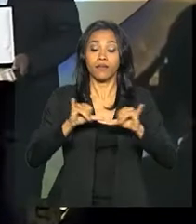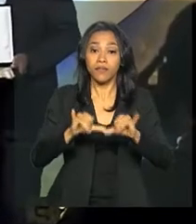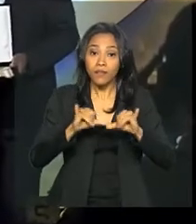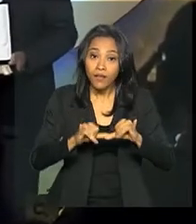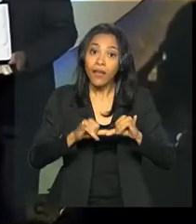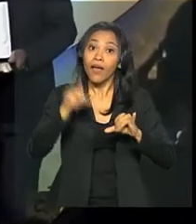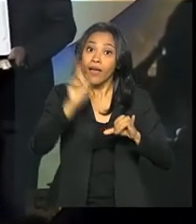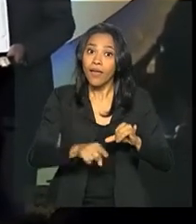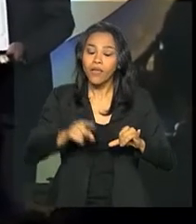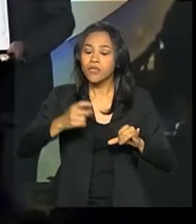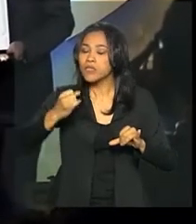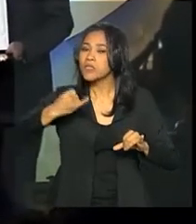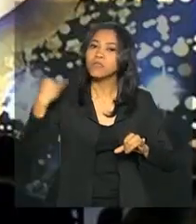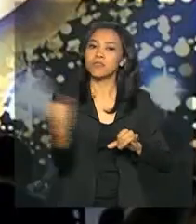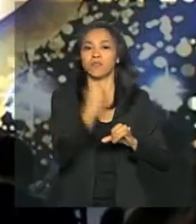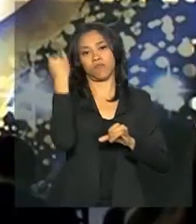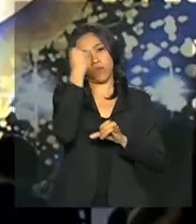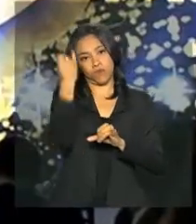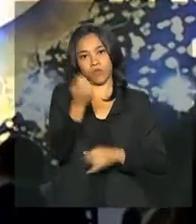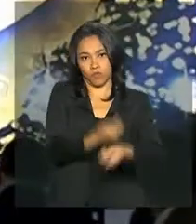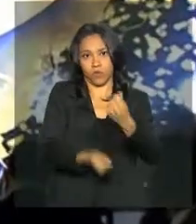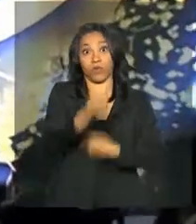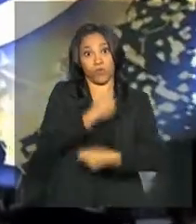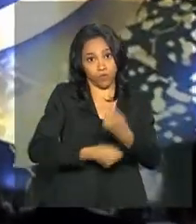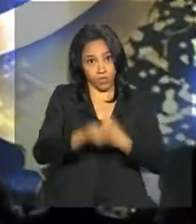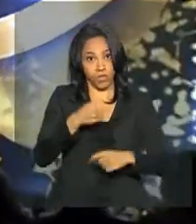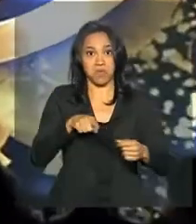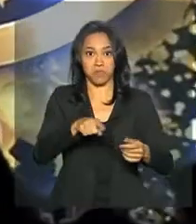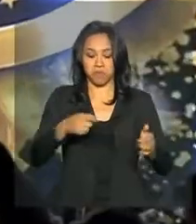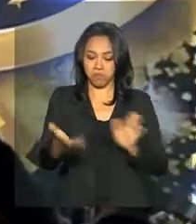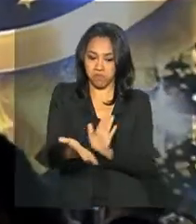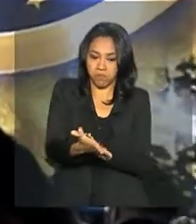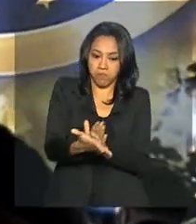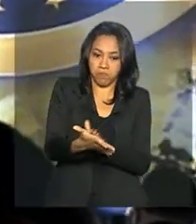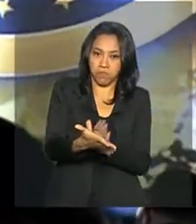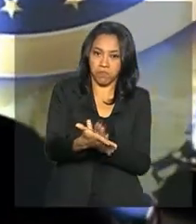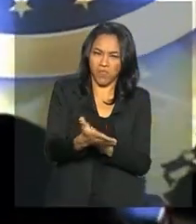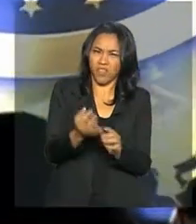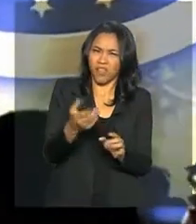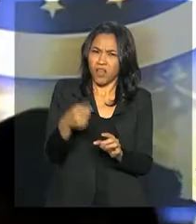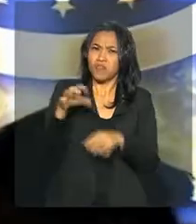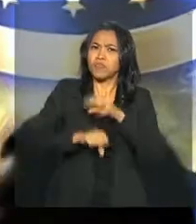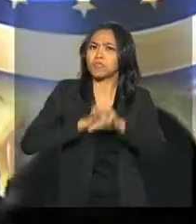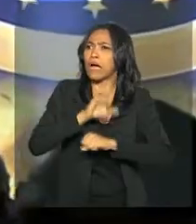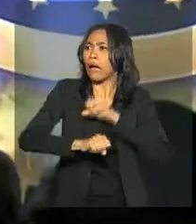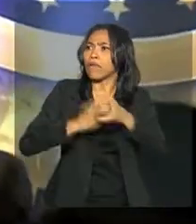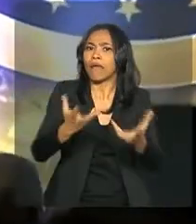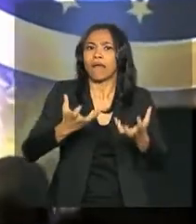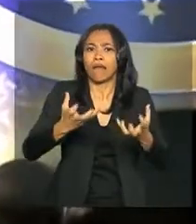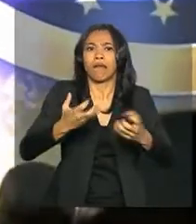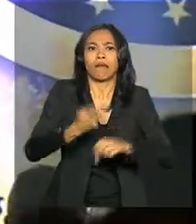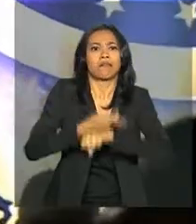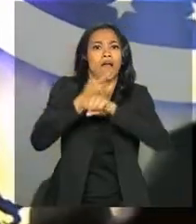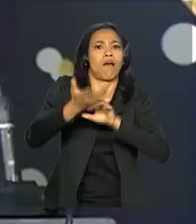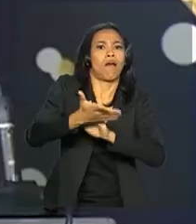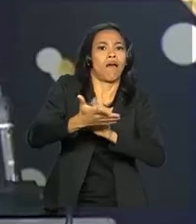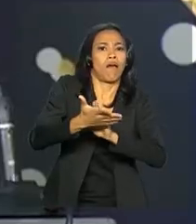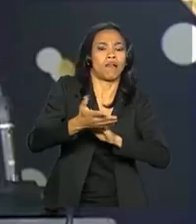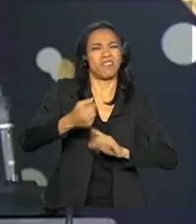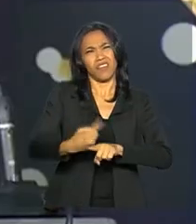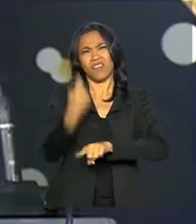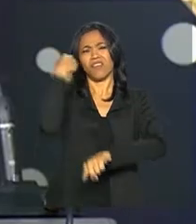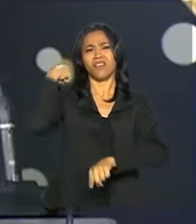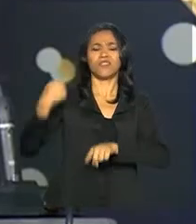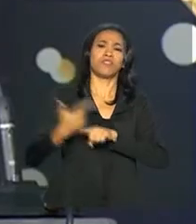essencial da economia o setor buscava esse reconhecimento desde 1997 o